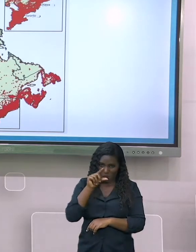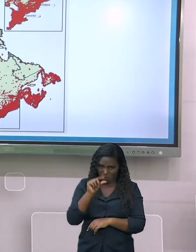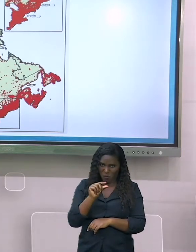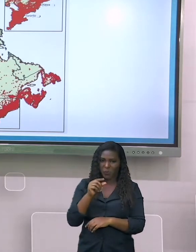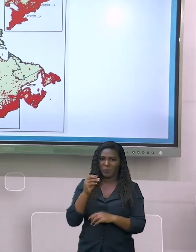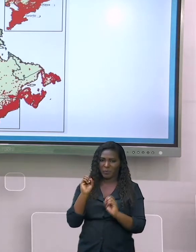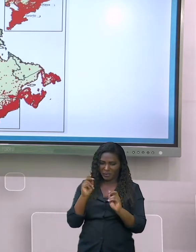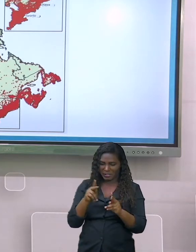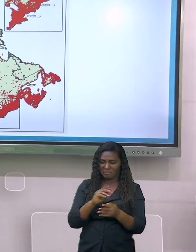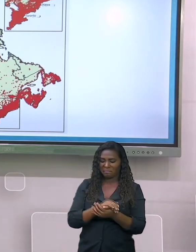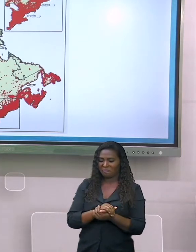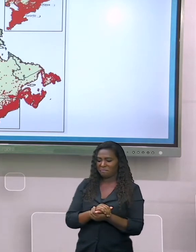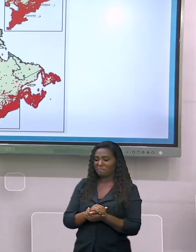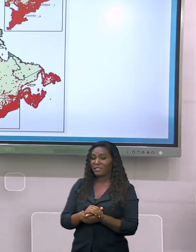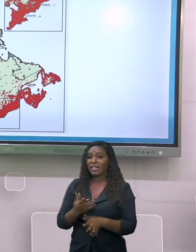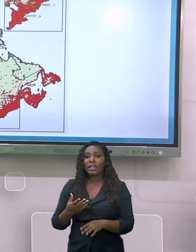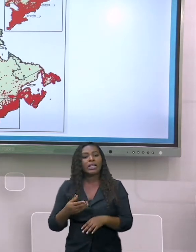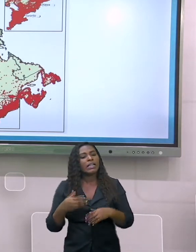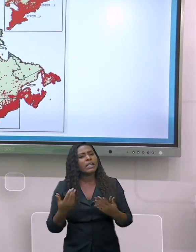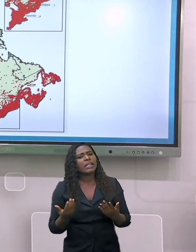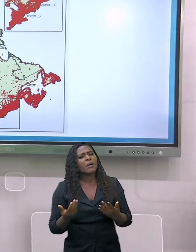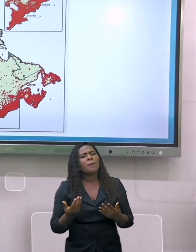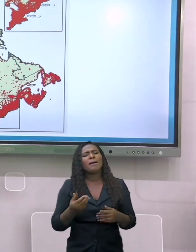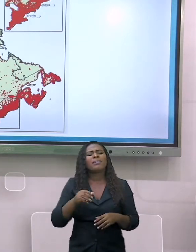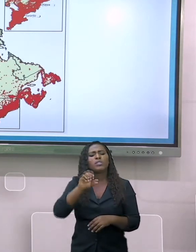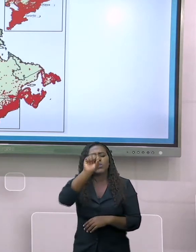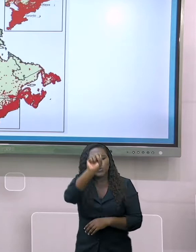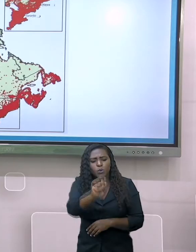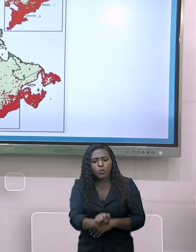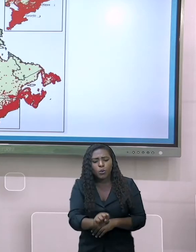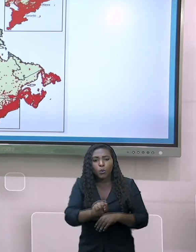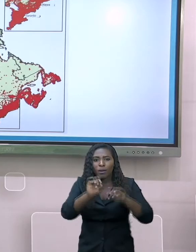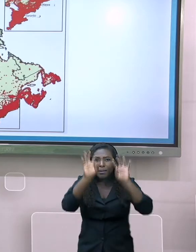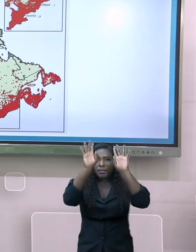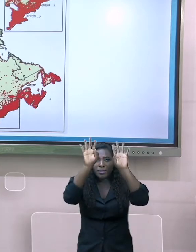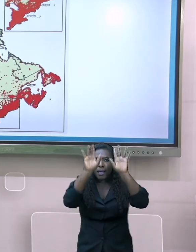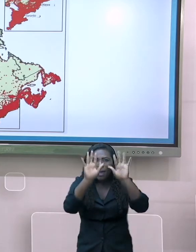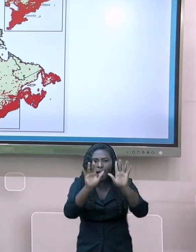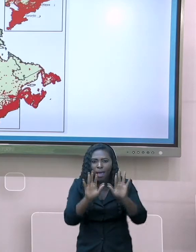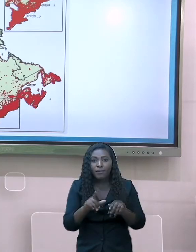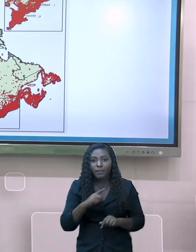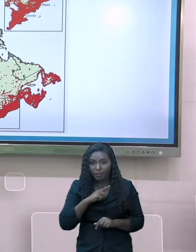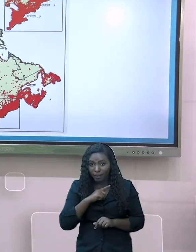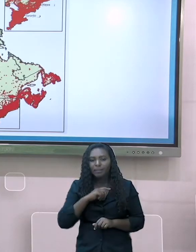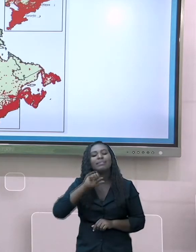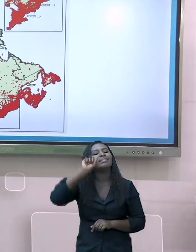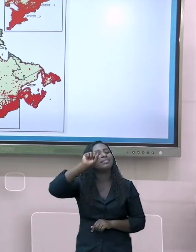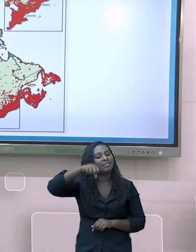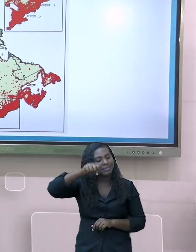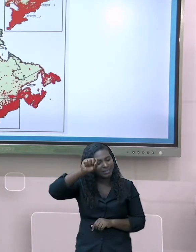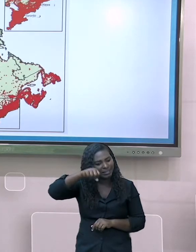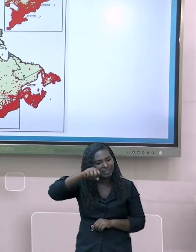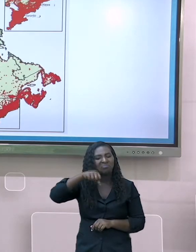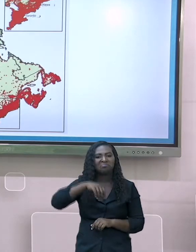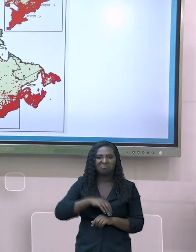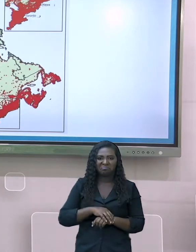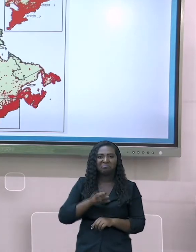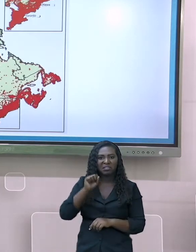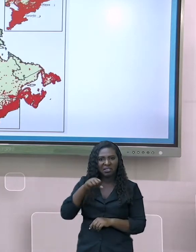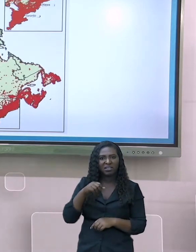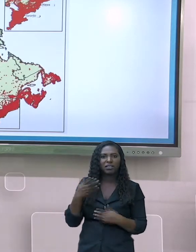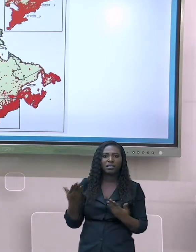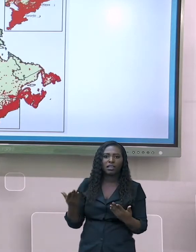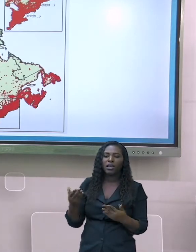sul, neva? Neva. No inverno é rigoroso. Lembrando que a característica de